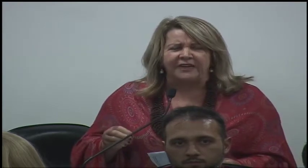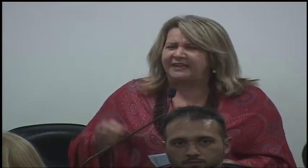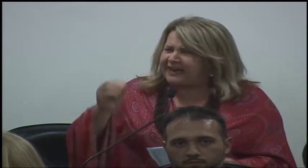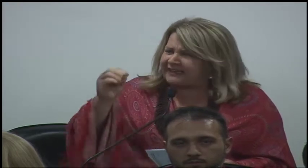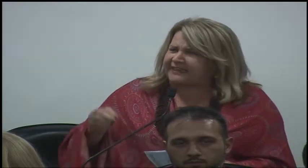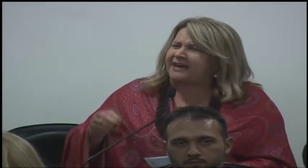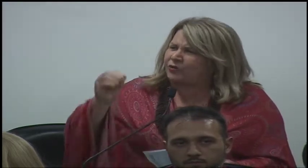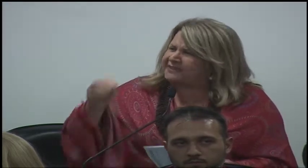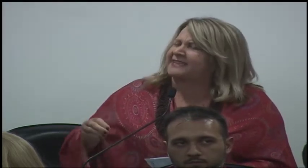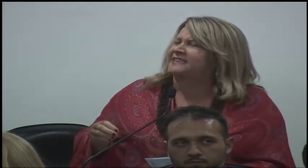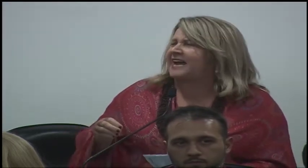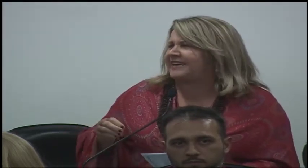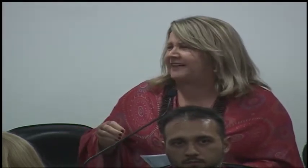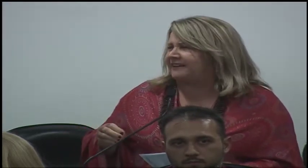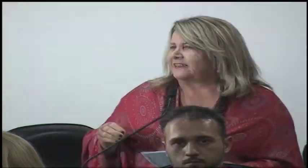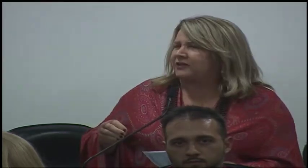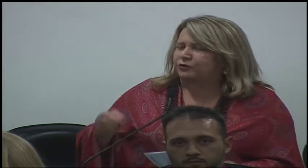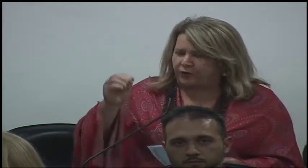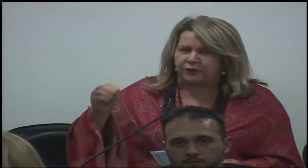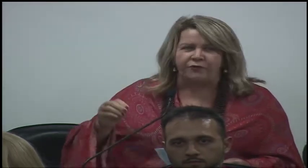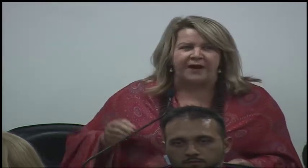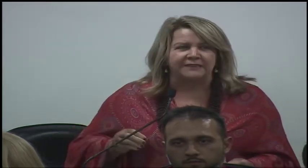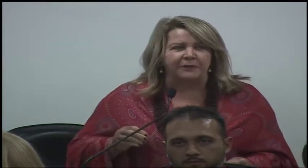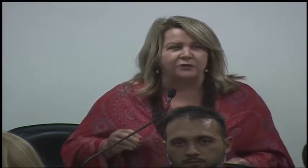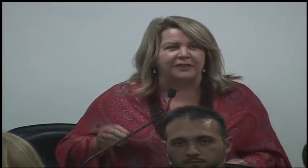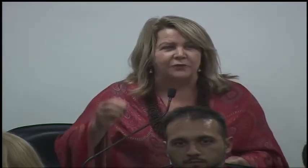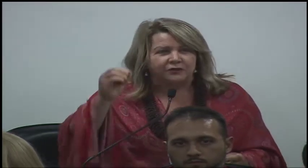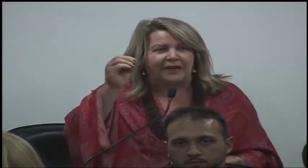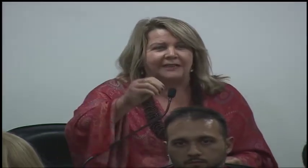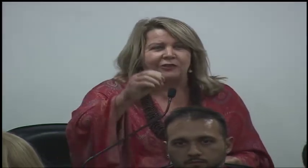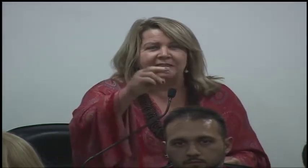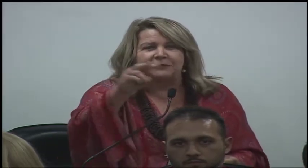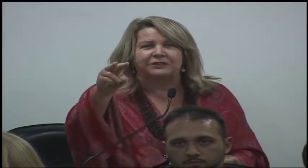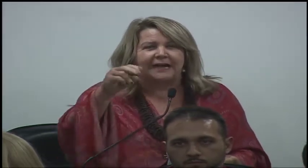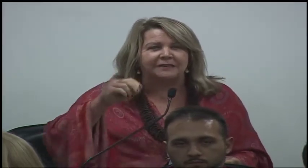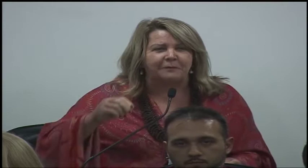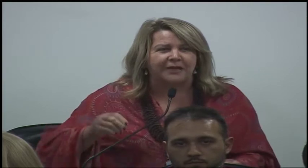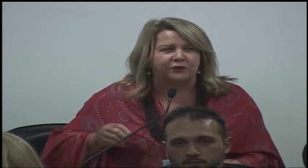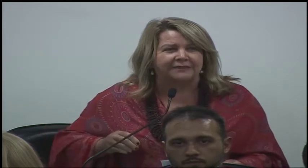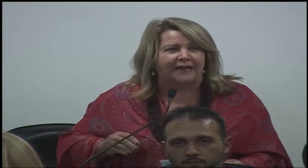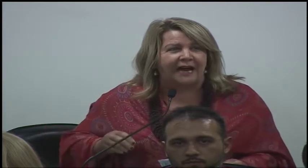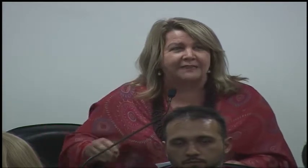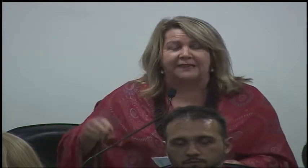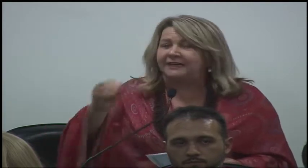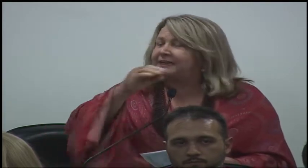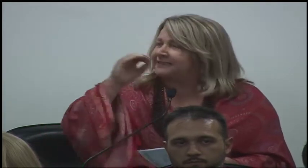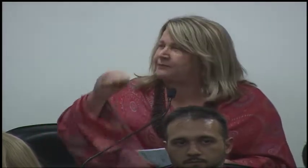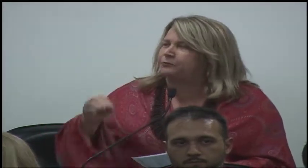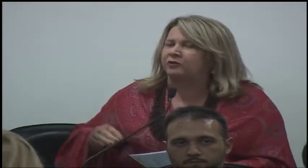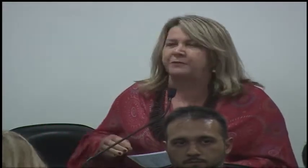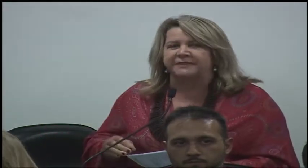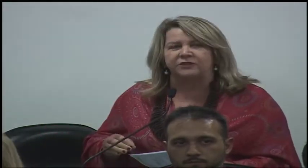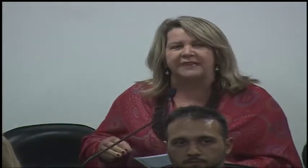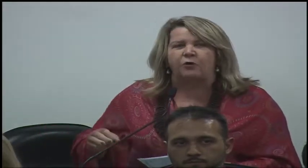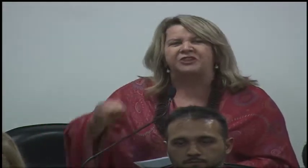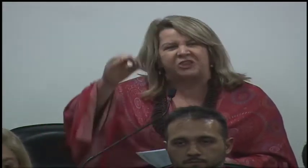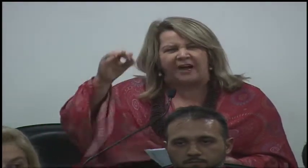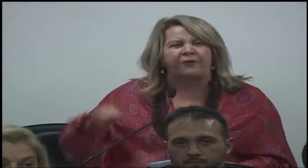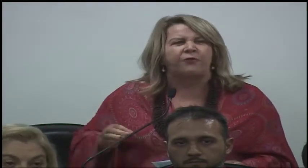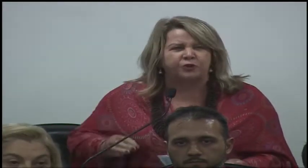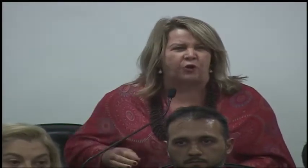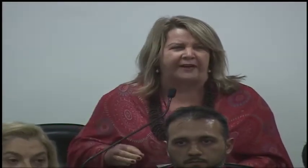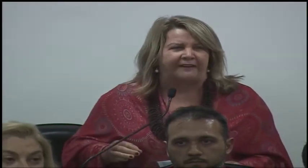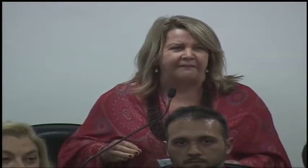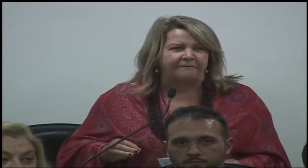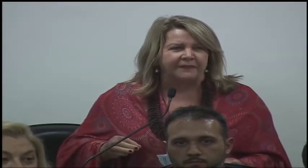secretário. E aqui a coisa é séria. O senhor que não faça bem o serviço, que aqui nós temos 3 médicos nessa casa e temos uma comissão de saúde